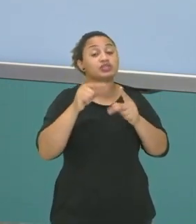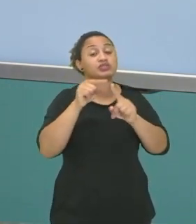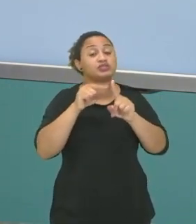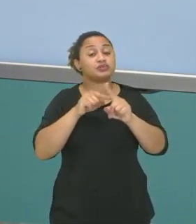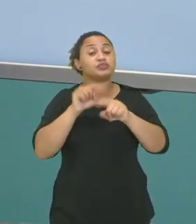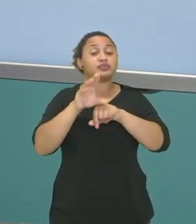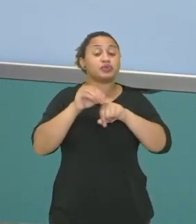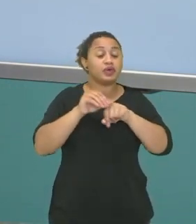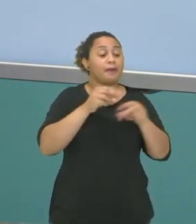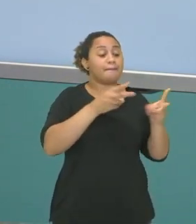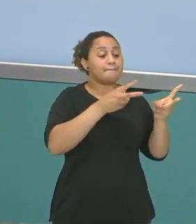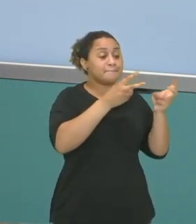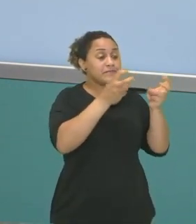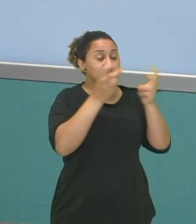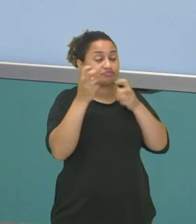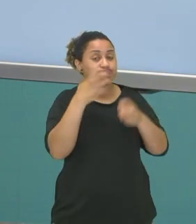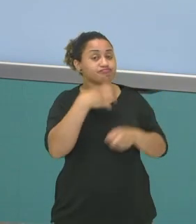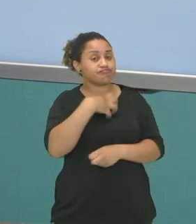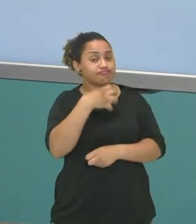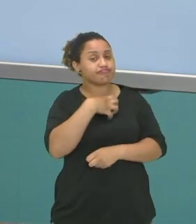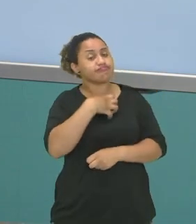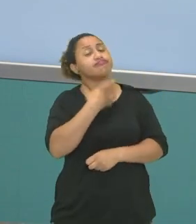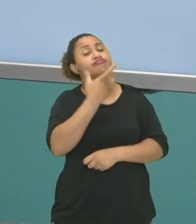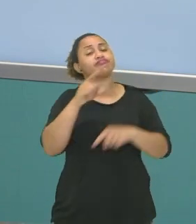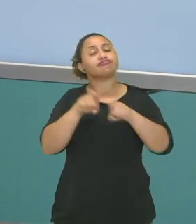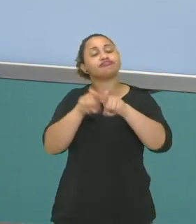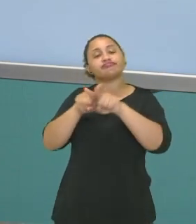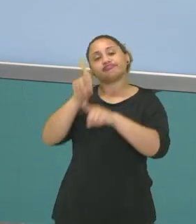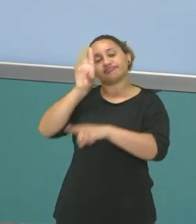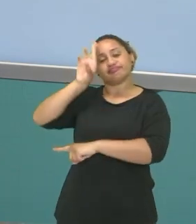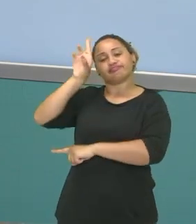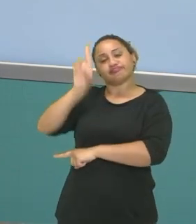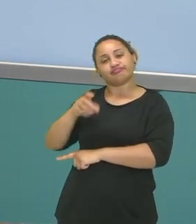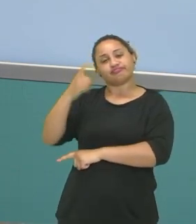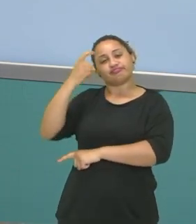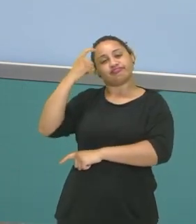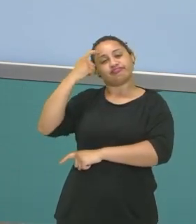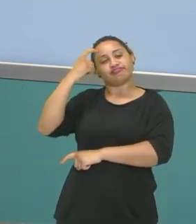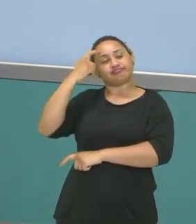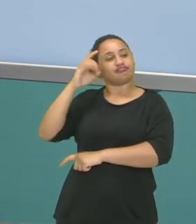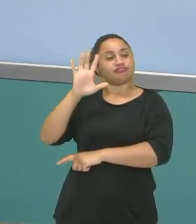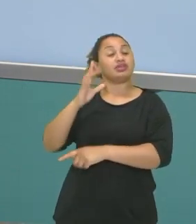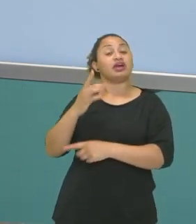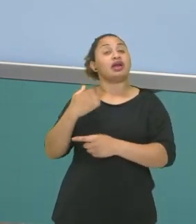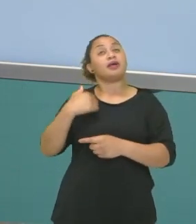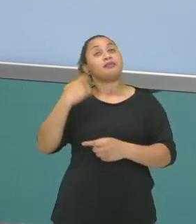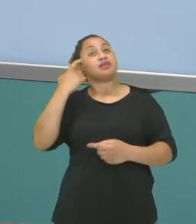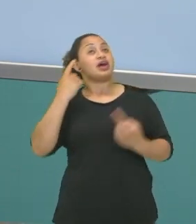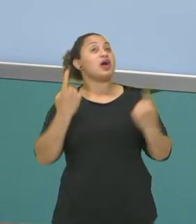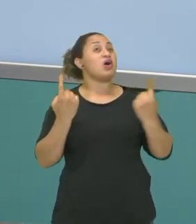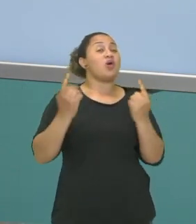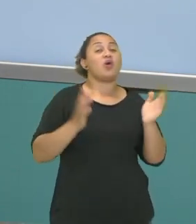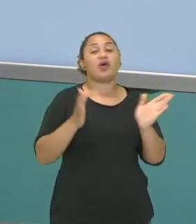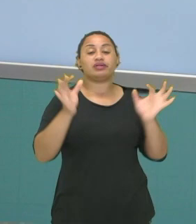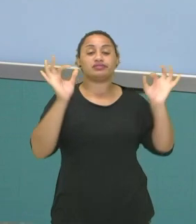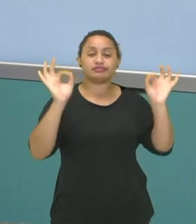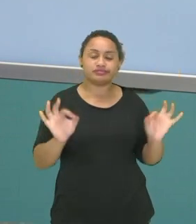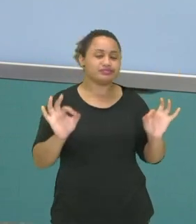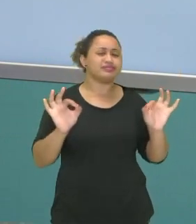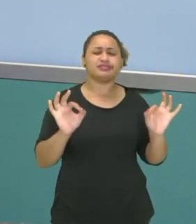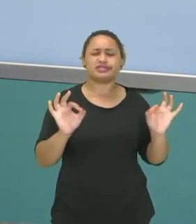As percepções, as impressões sensoriais e a razão. E mais do que pensar qual delas está correta, é você